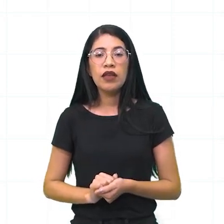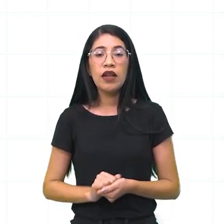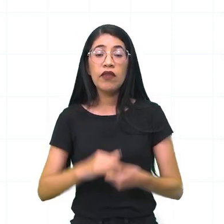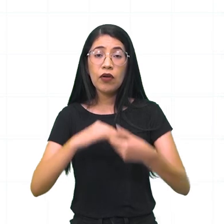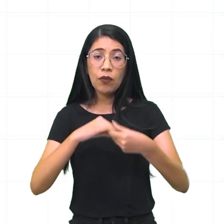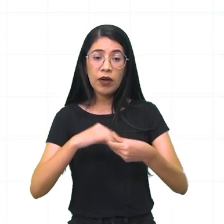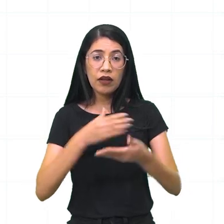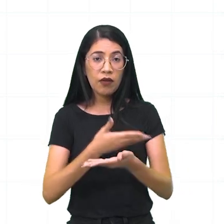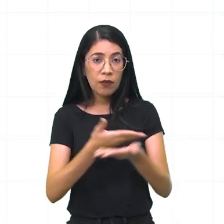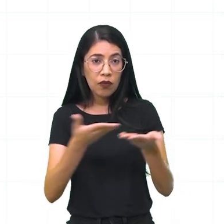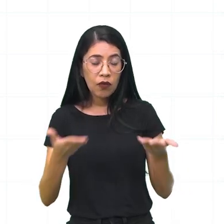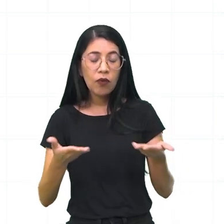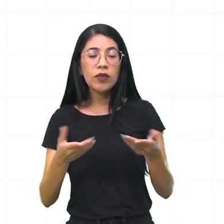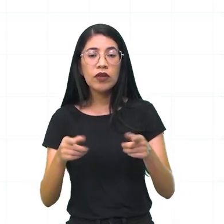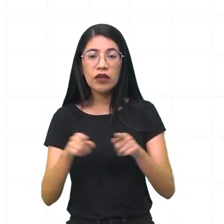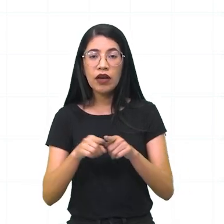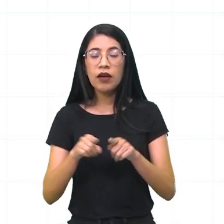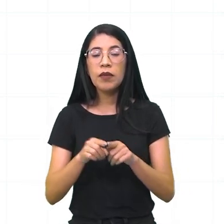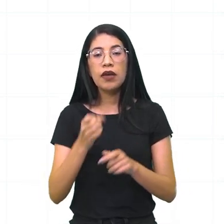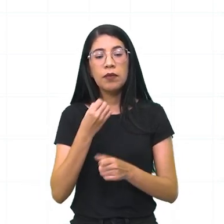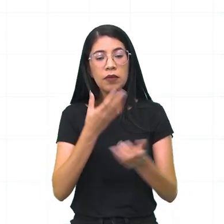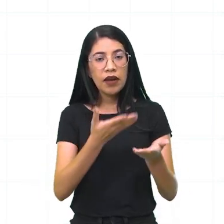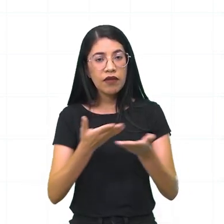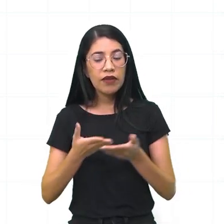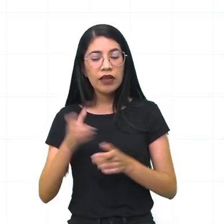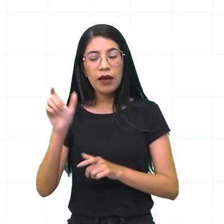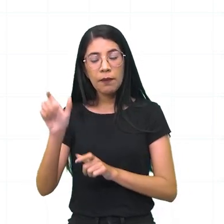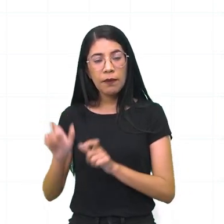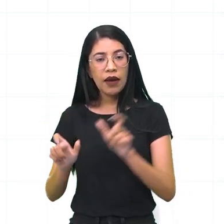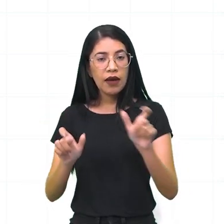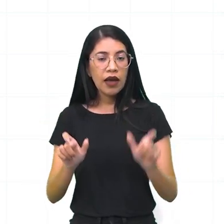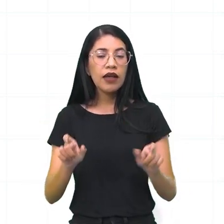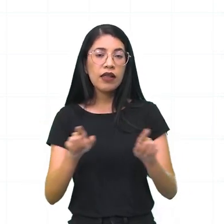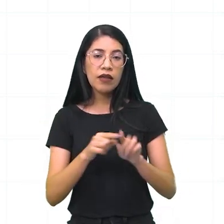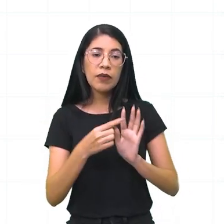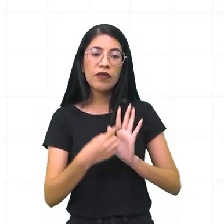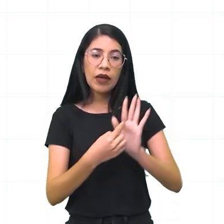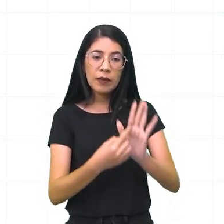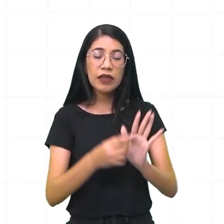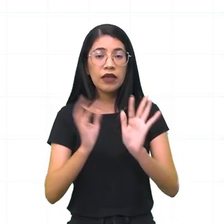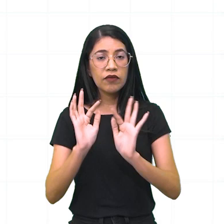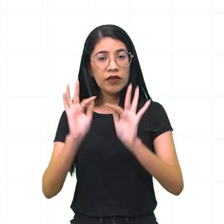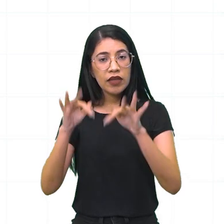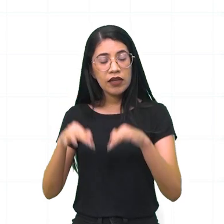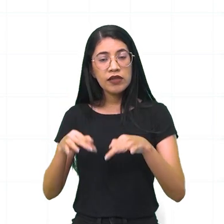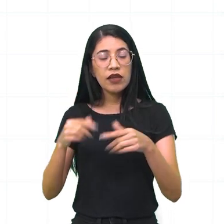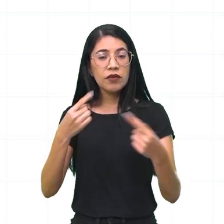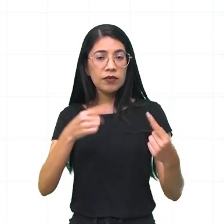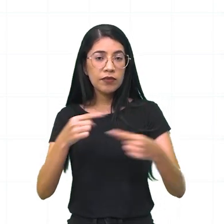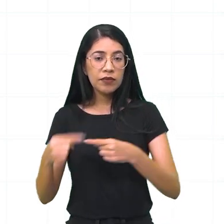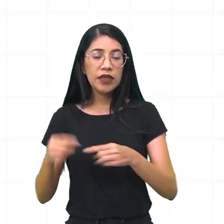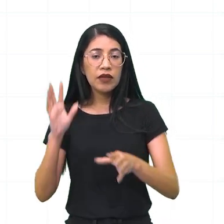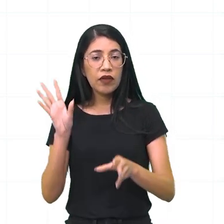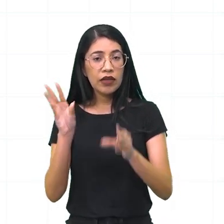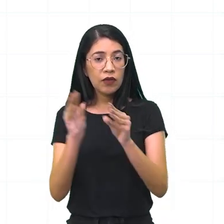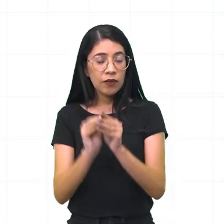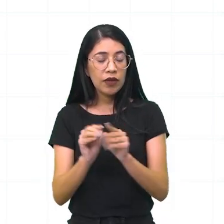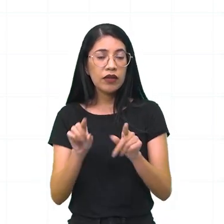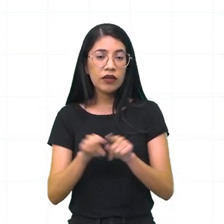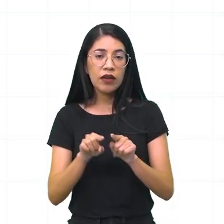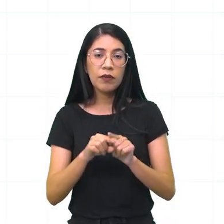público, apresentar o tema e os convidados e encerrar o debate, com uma síntese dos